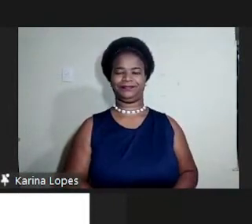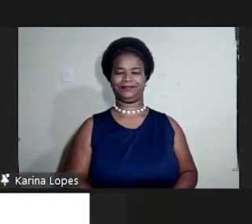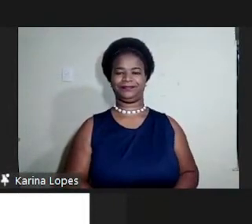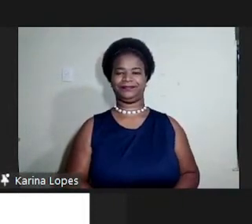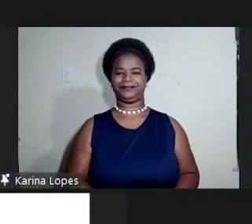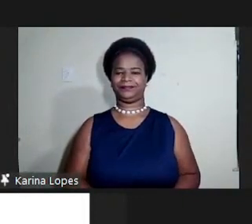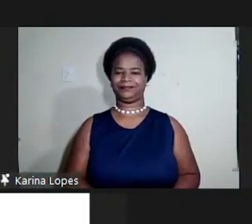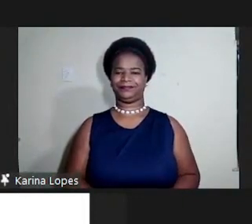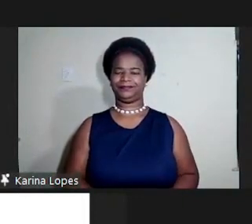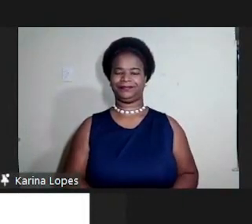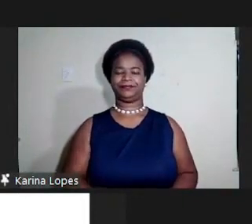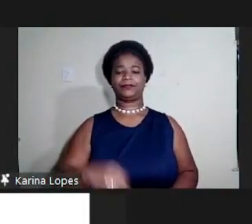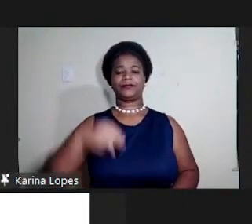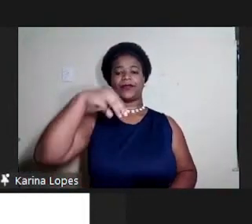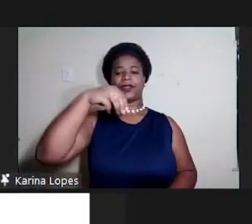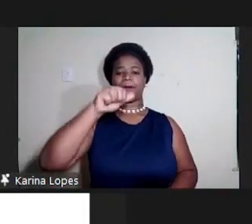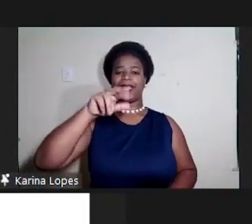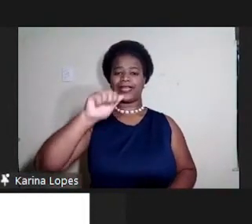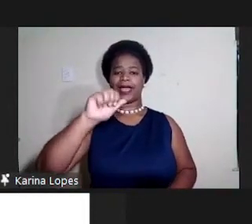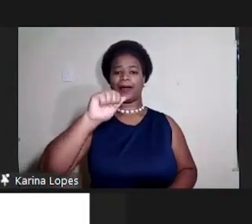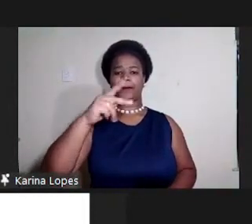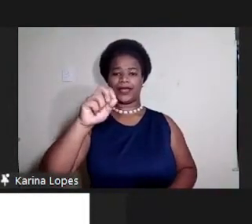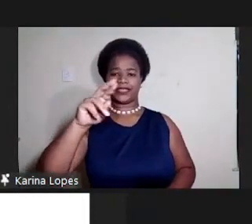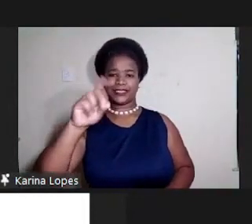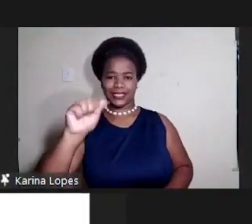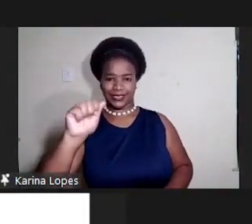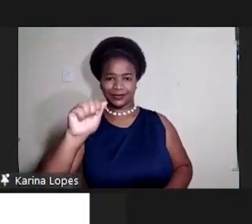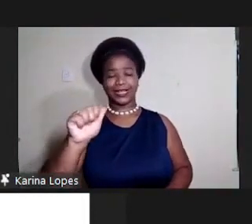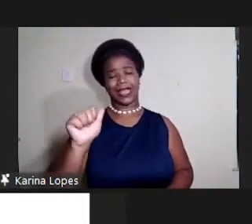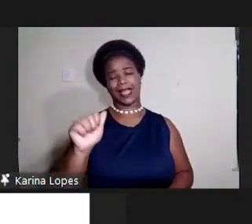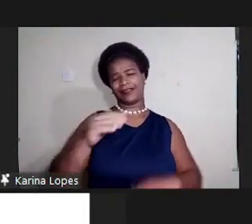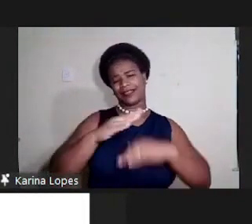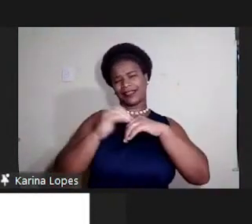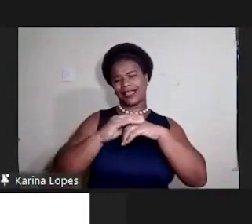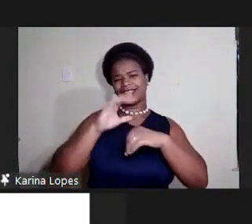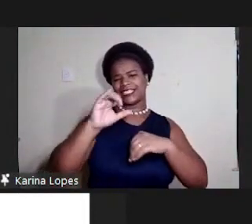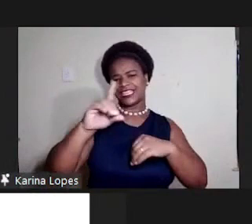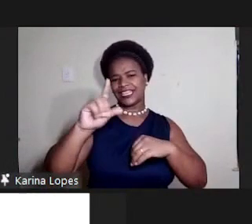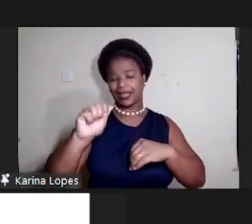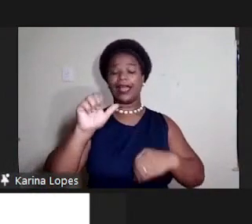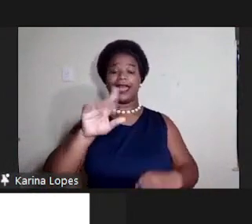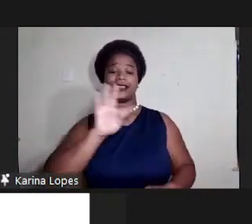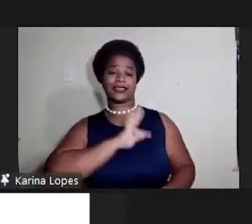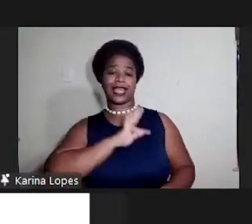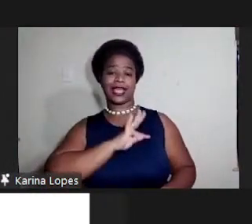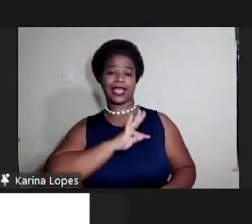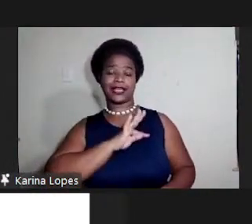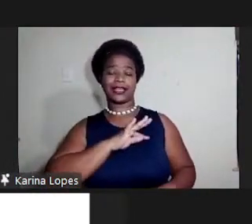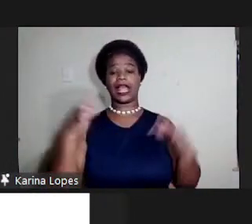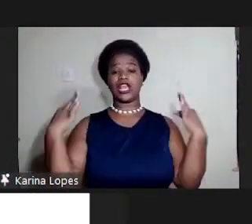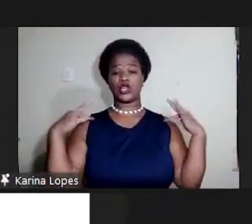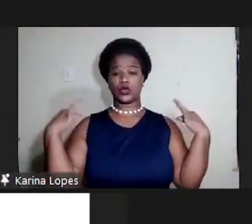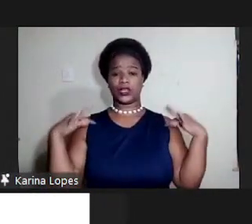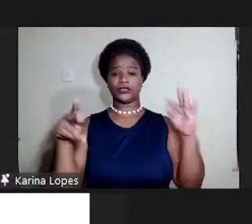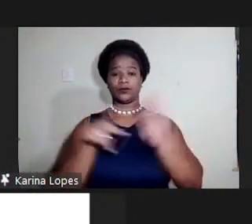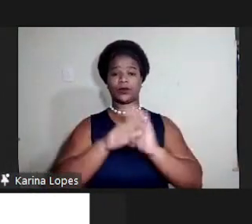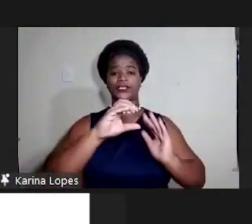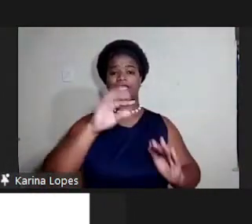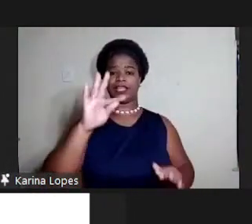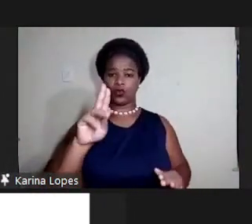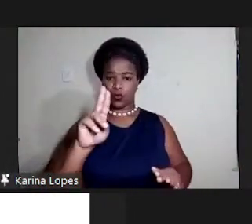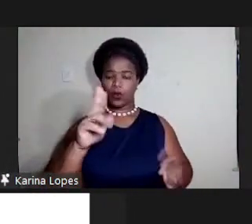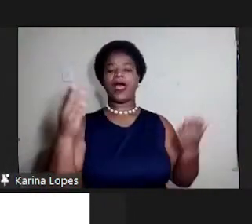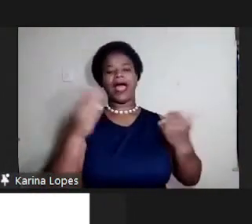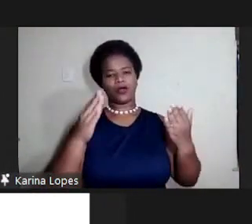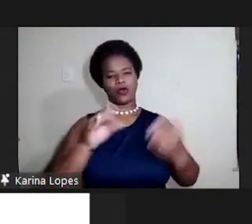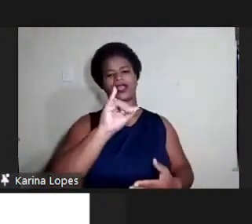Maria Aparecida Paulino, a querida Cida, é técnica em turismo pelo CTU, atualmente Instituto Federal. Começou a